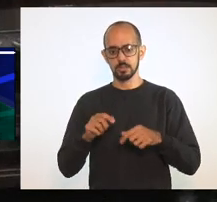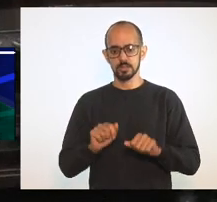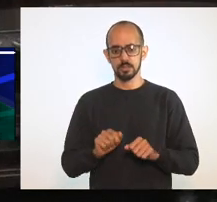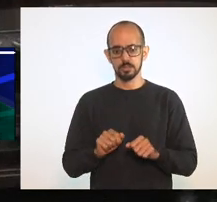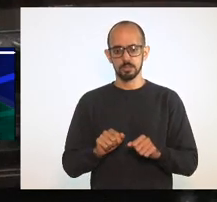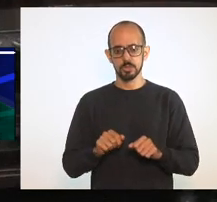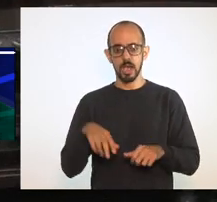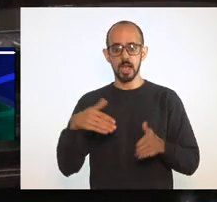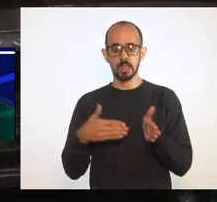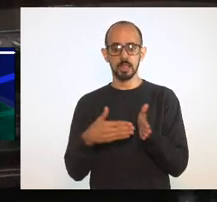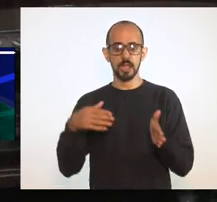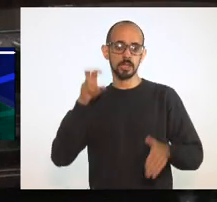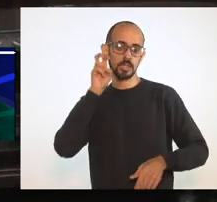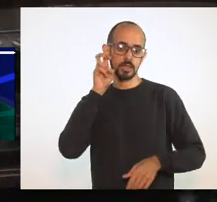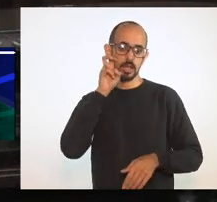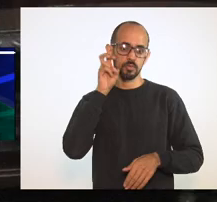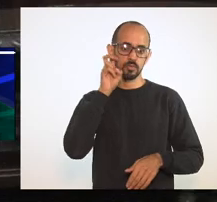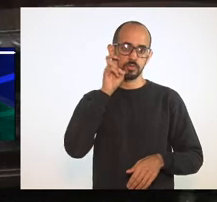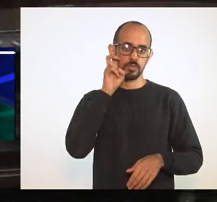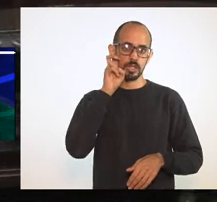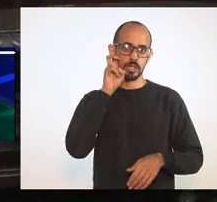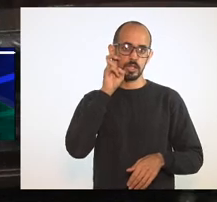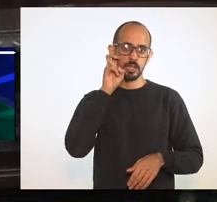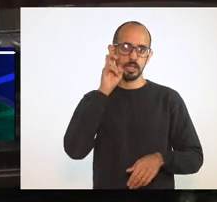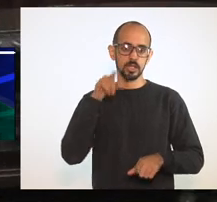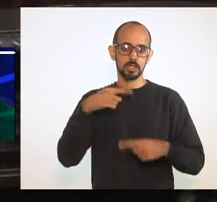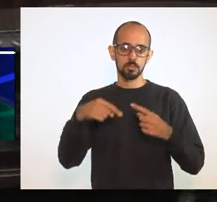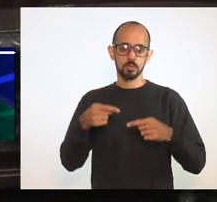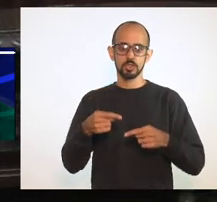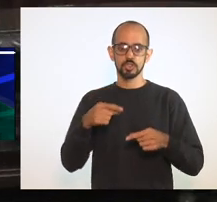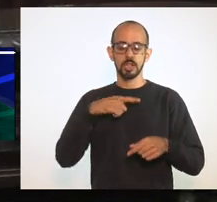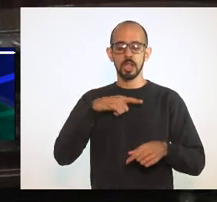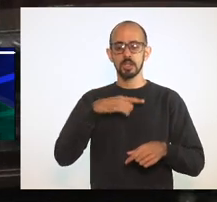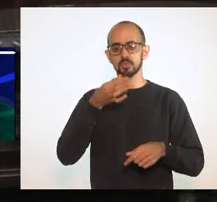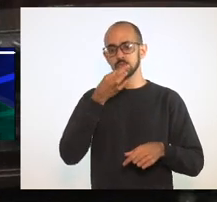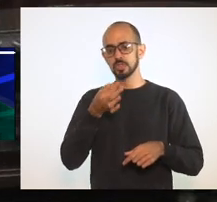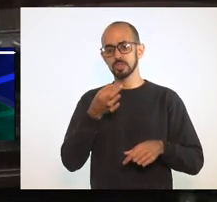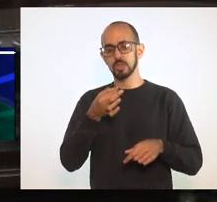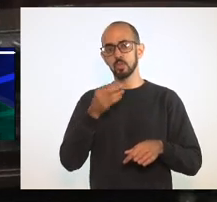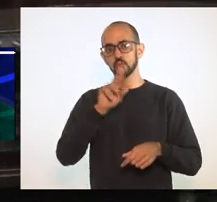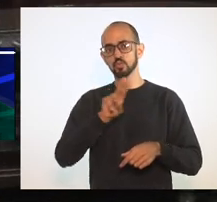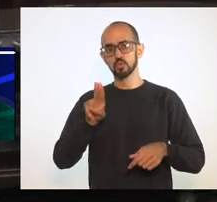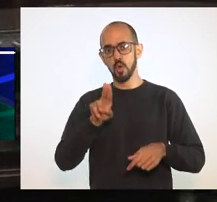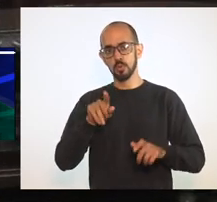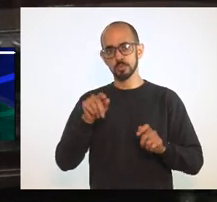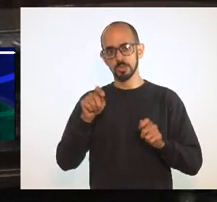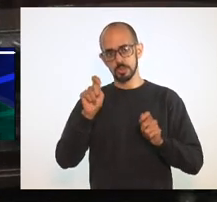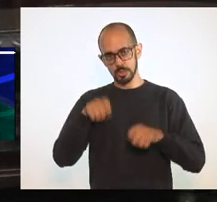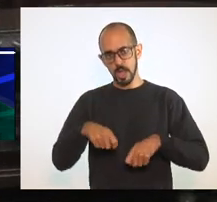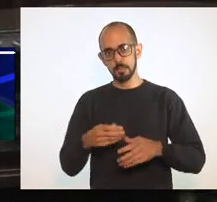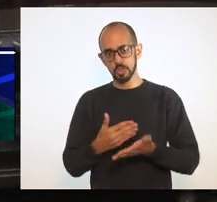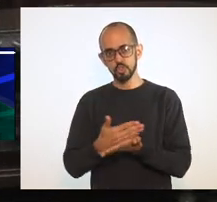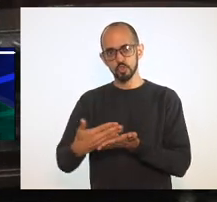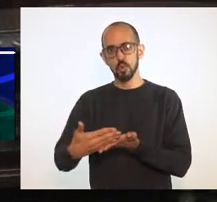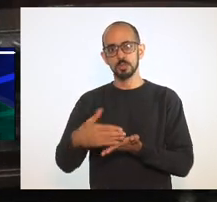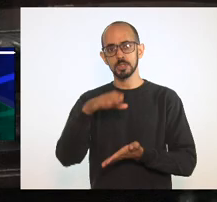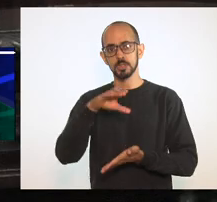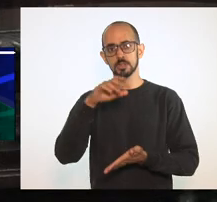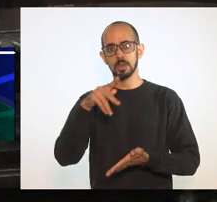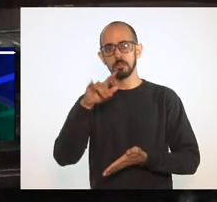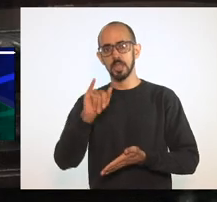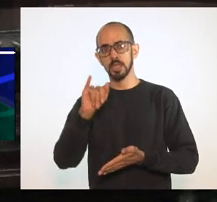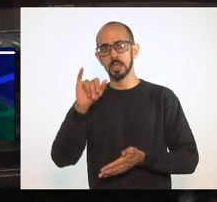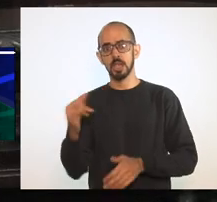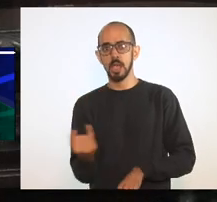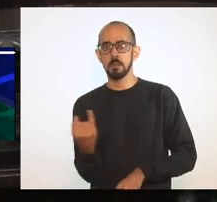até quinta-feira, vamos receber as indicações e espero na próxima semana fazer a instalação dessa CPI, que vai ser uma CPI muito importante,